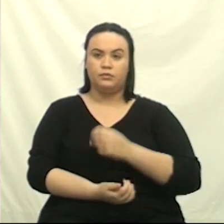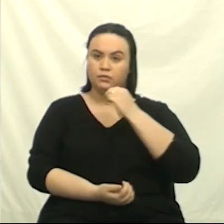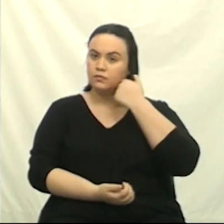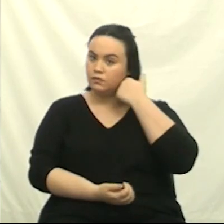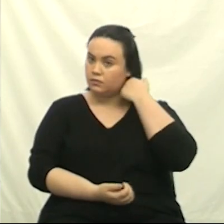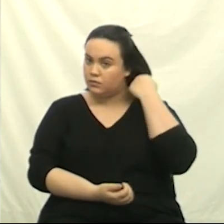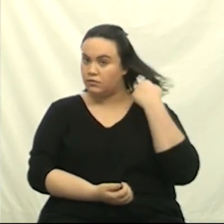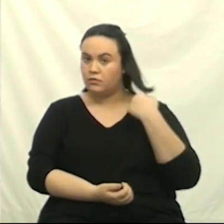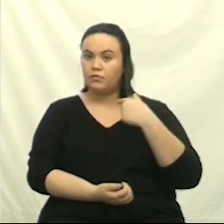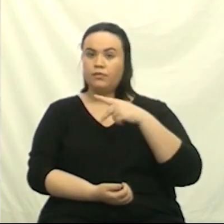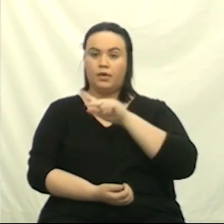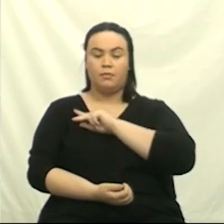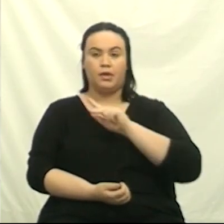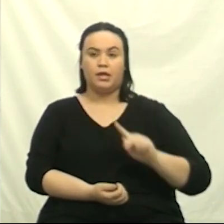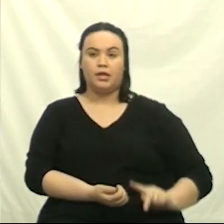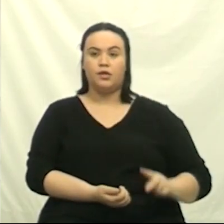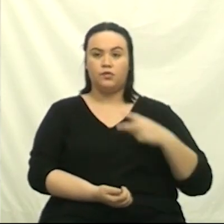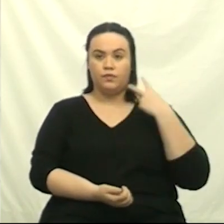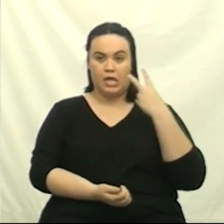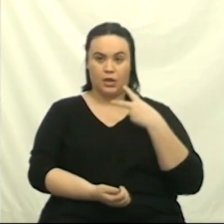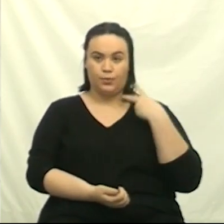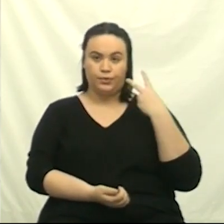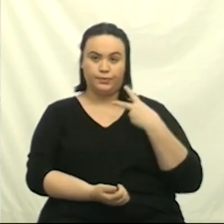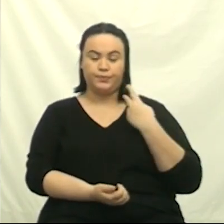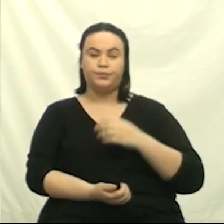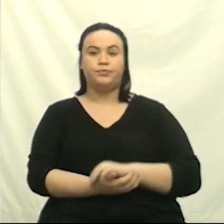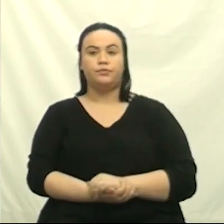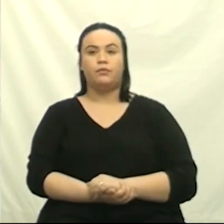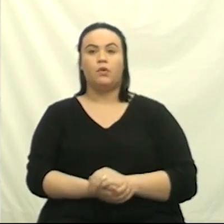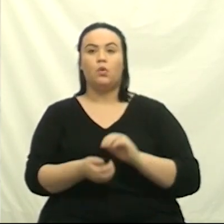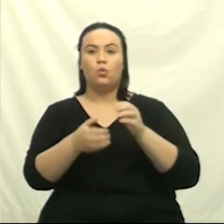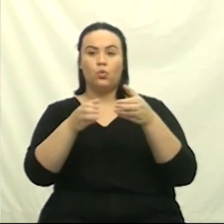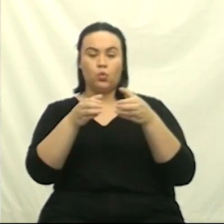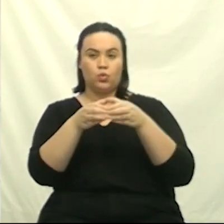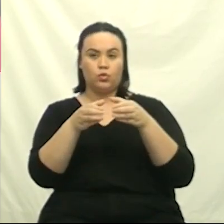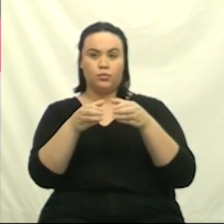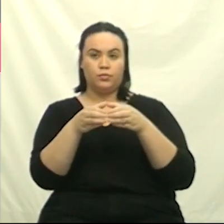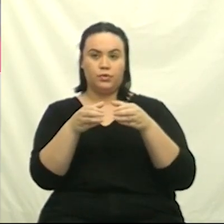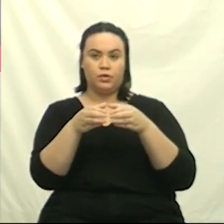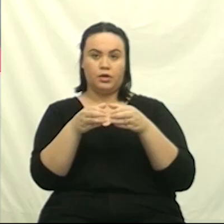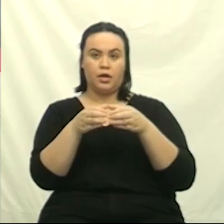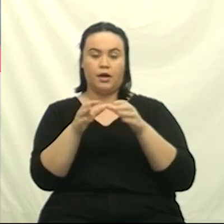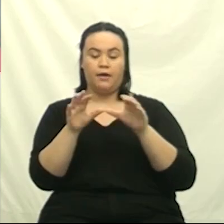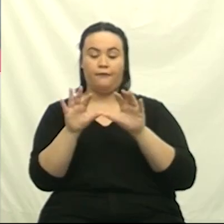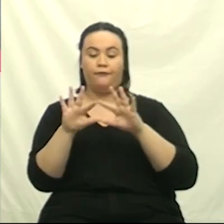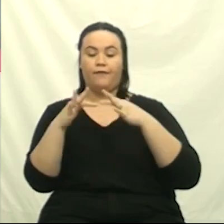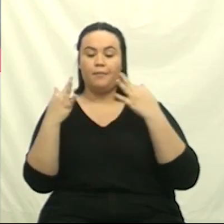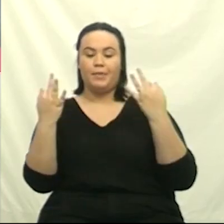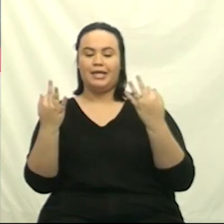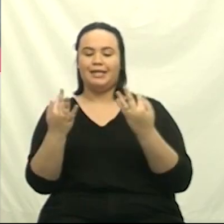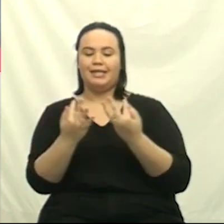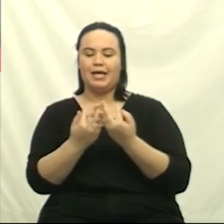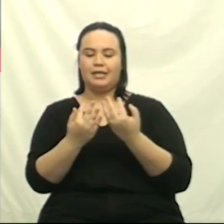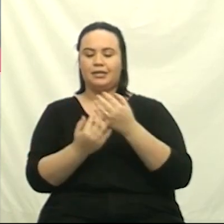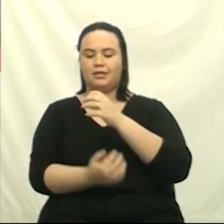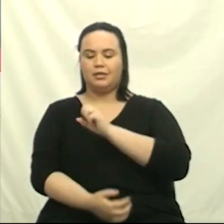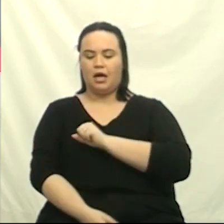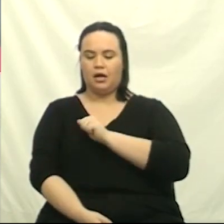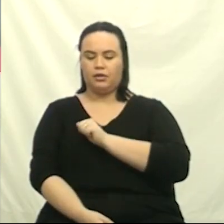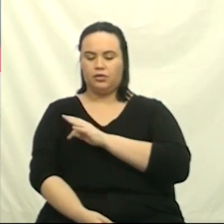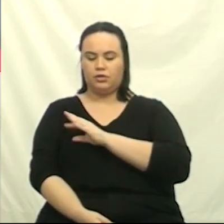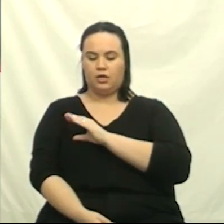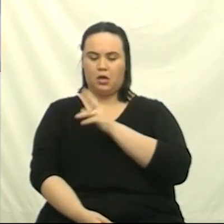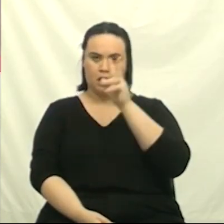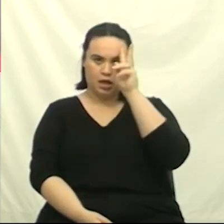senhor presidente novos vereadores a equipe a família da Sática em presente eu me lembro